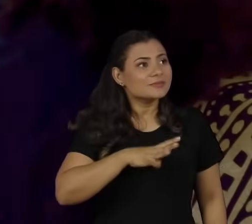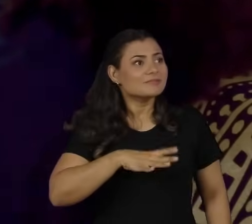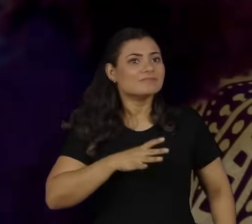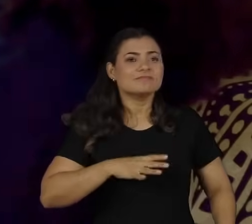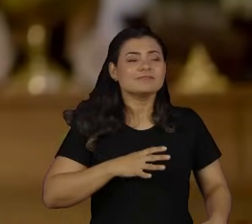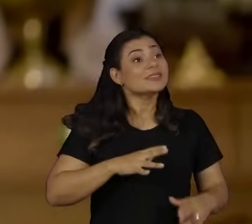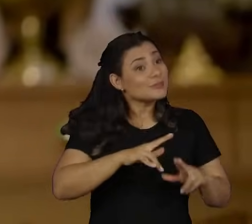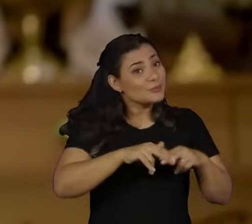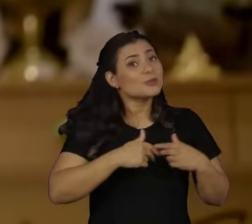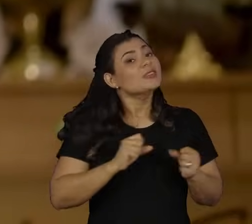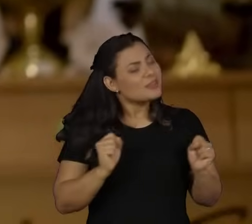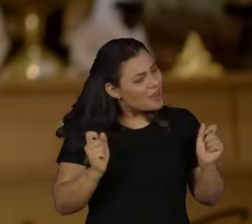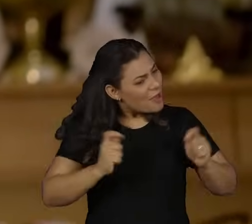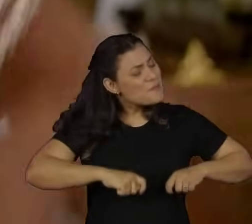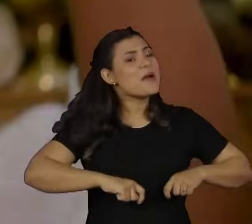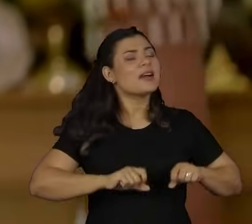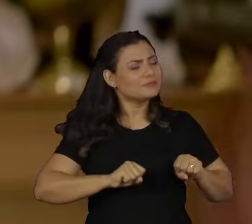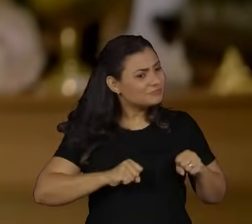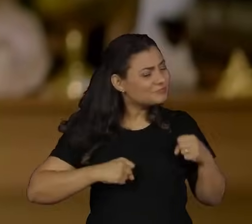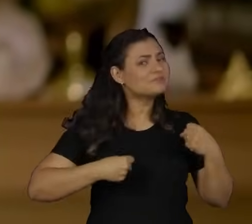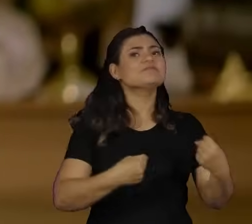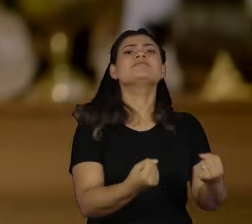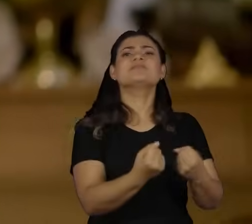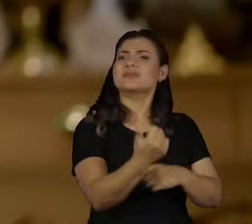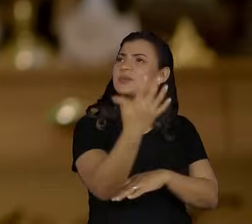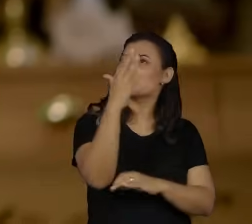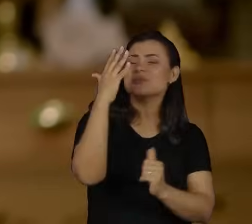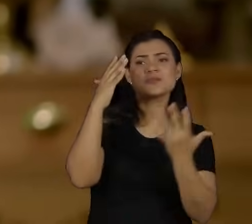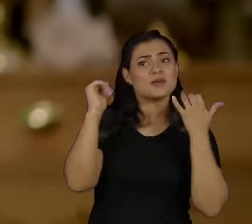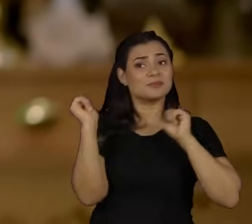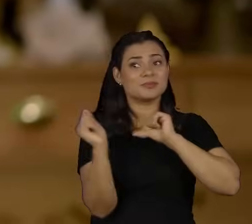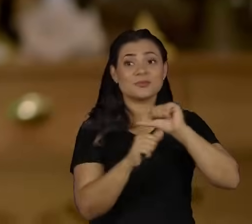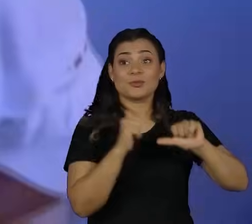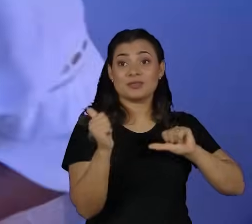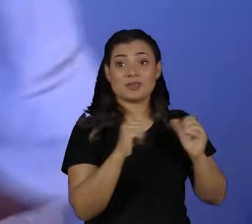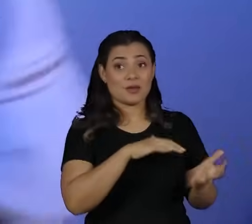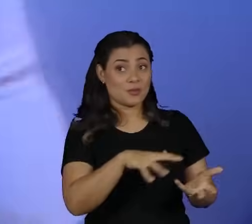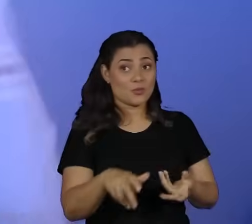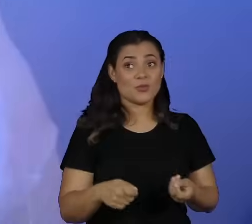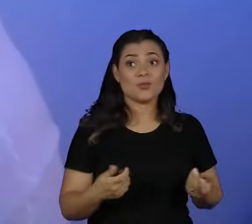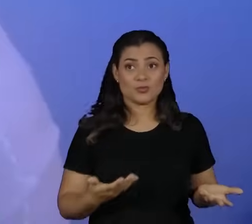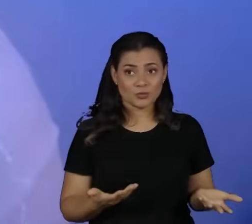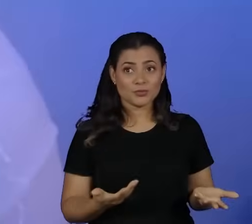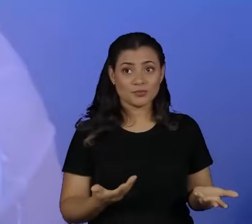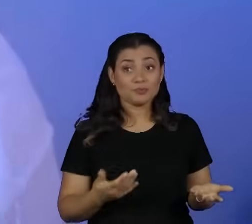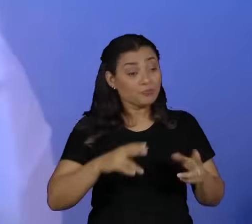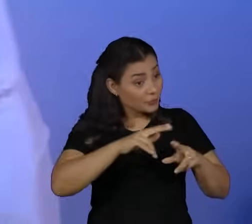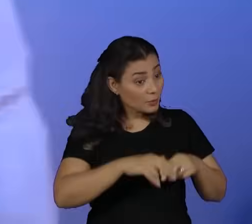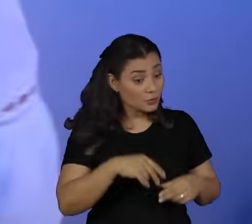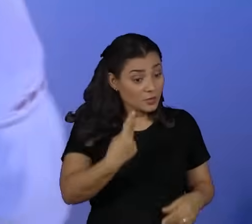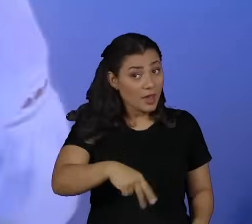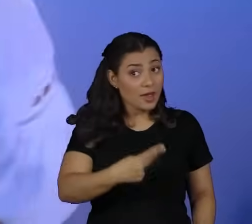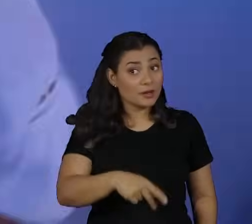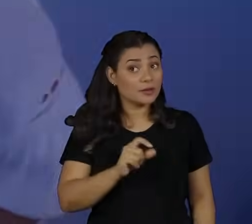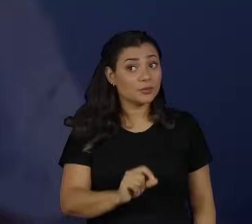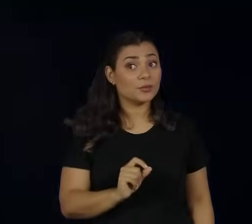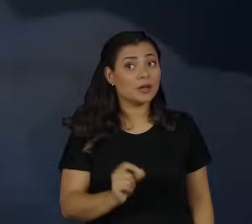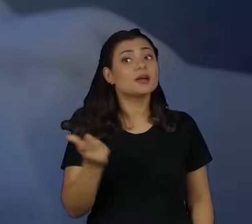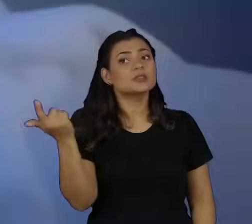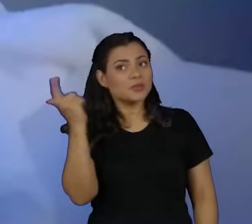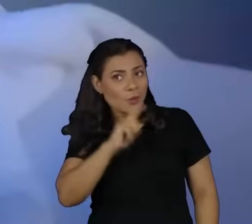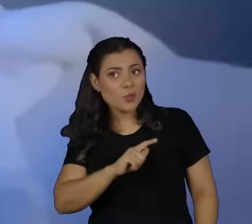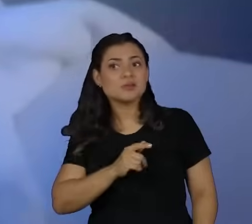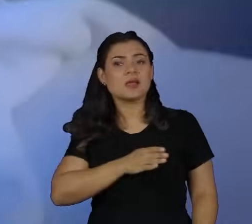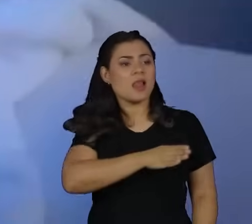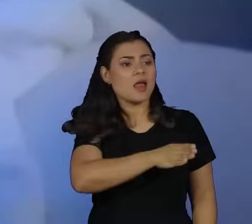né? Que é capaz de revolucionar o mundo. Aqui a gente vai acessar no